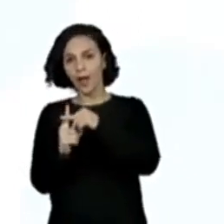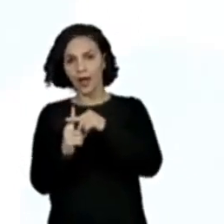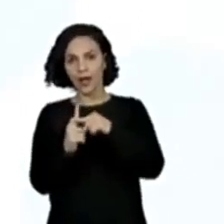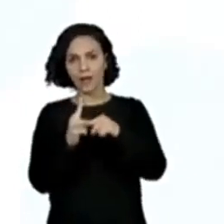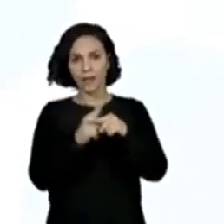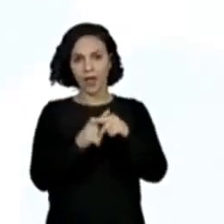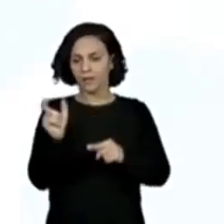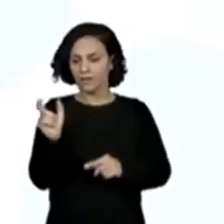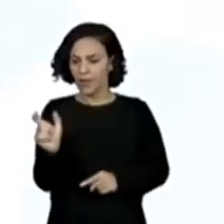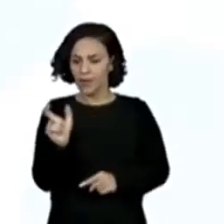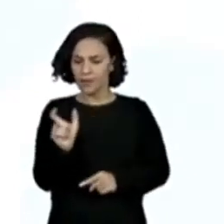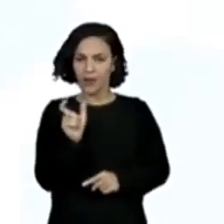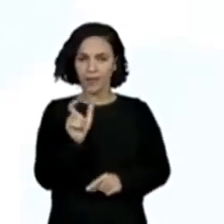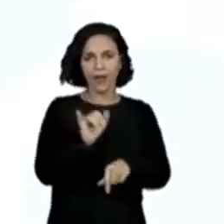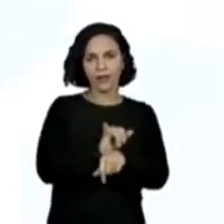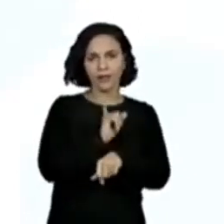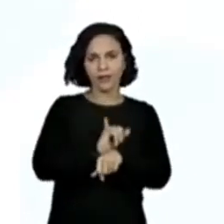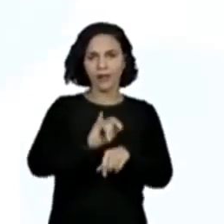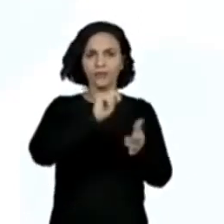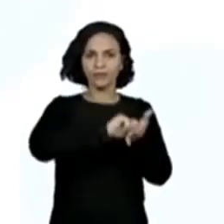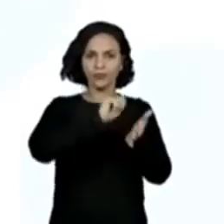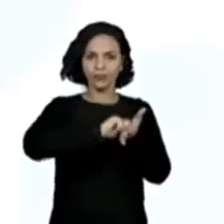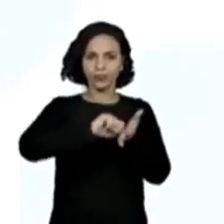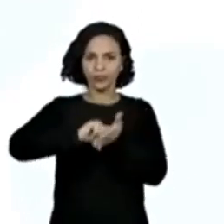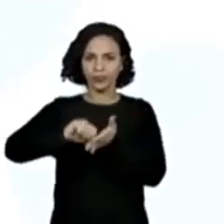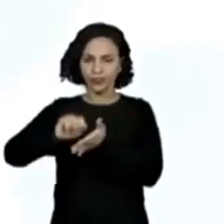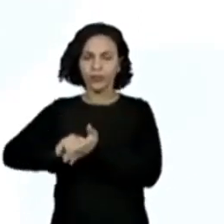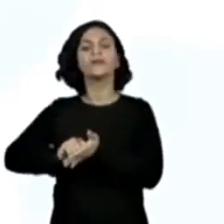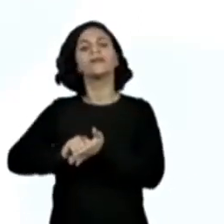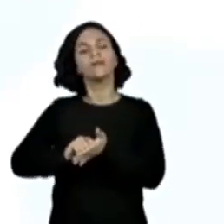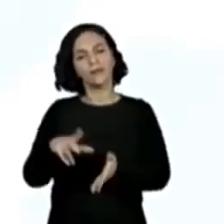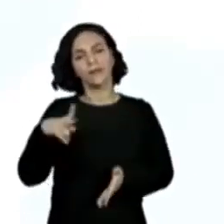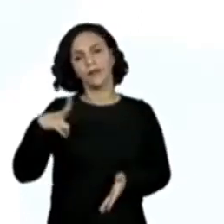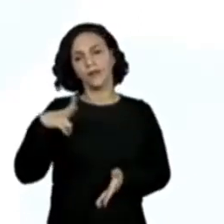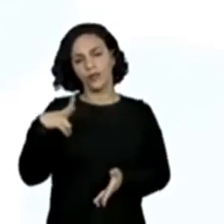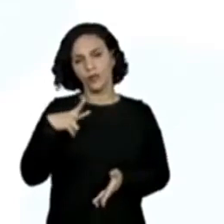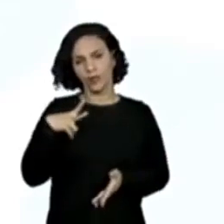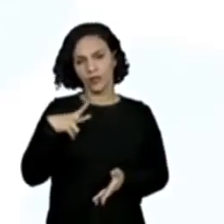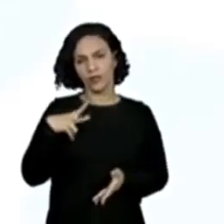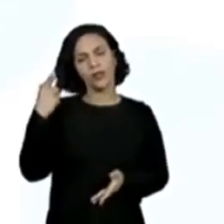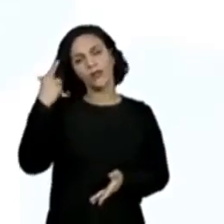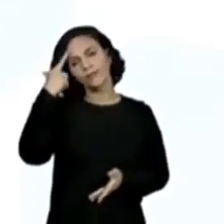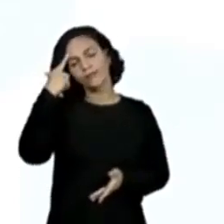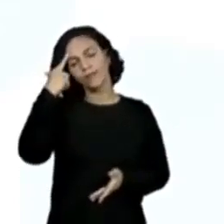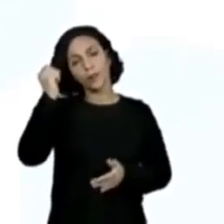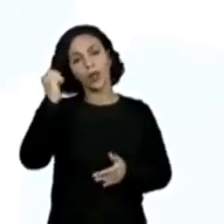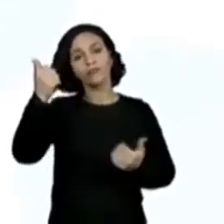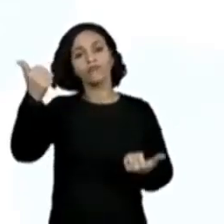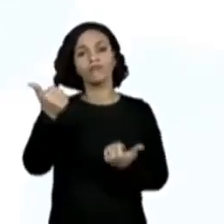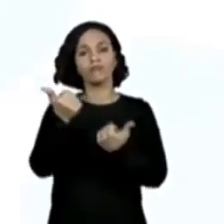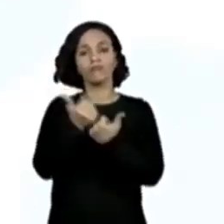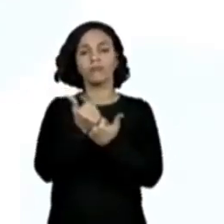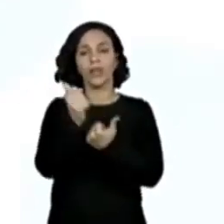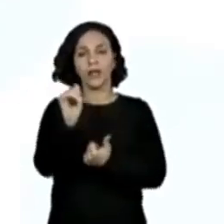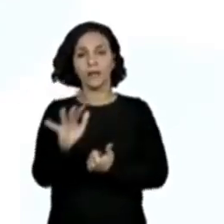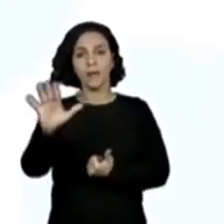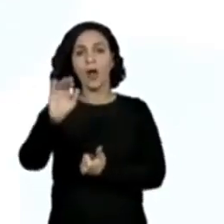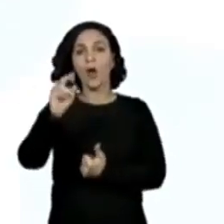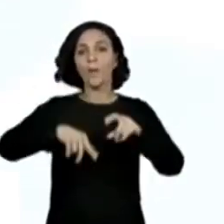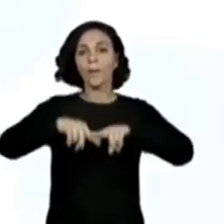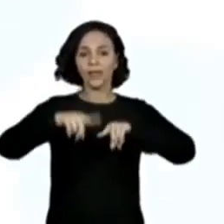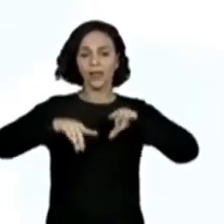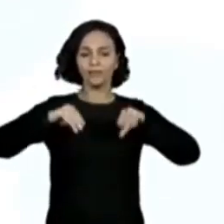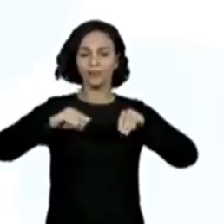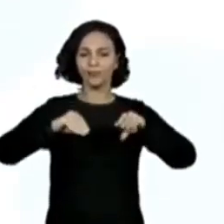de estratégias e formas de registro pessoais, utilizando ou não suporte de imagens ou material